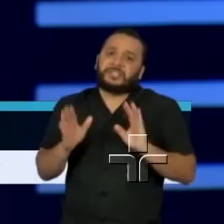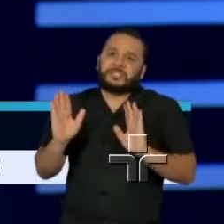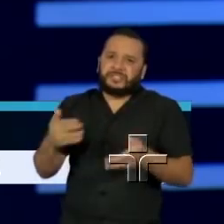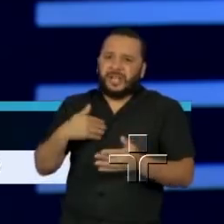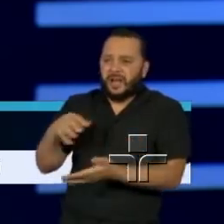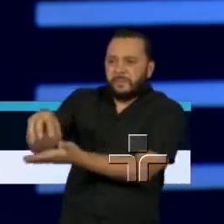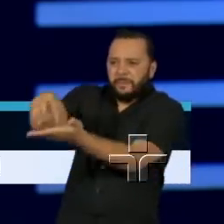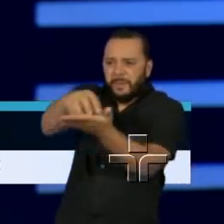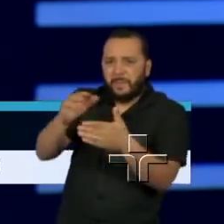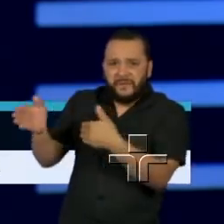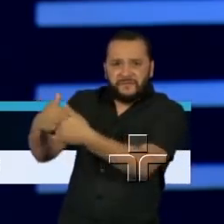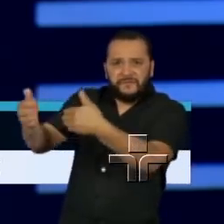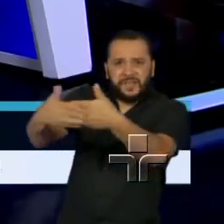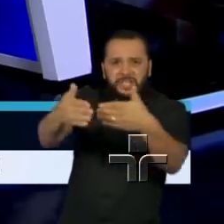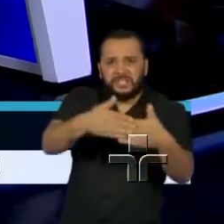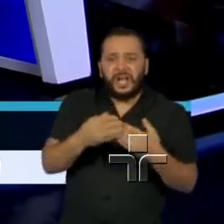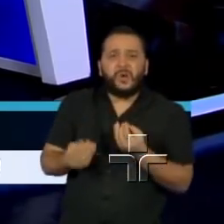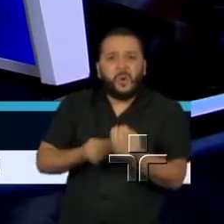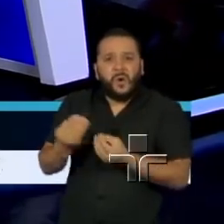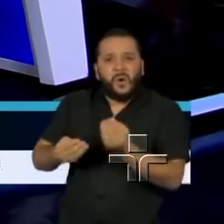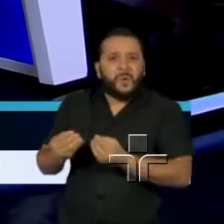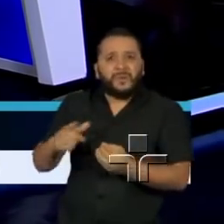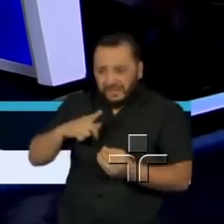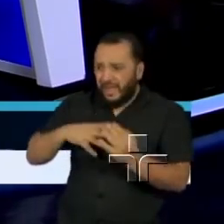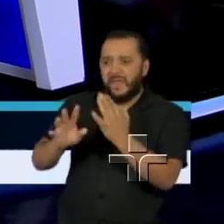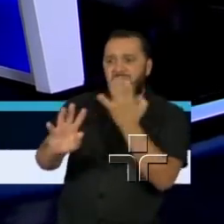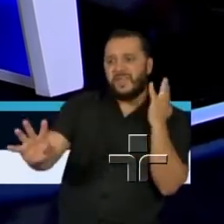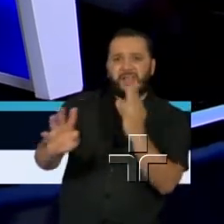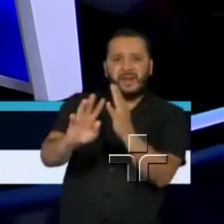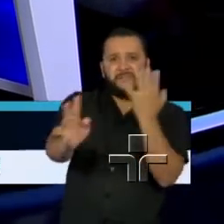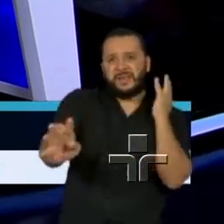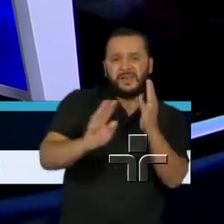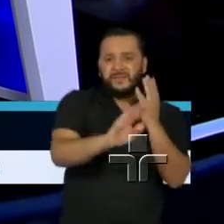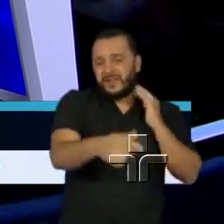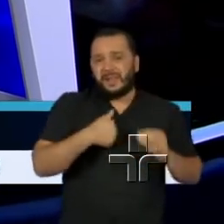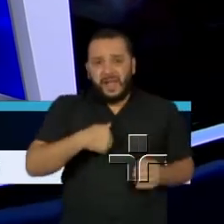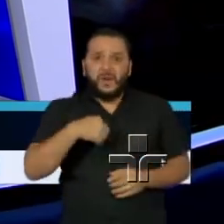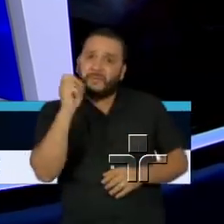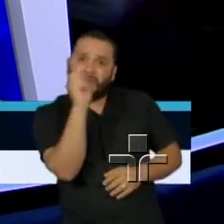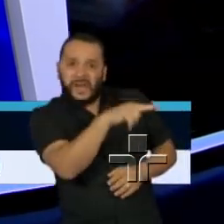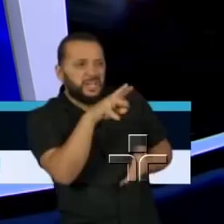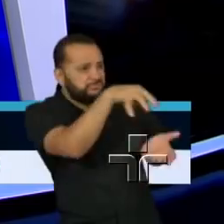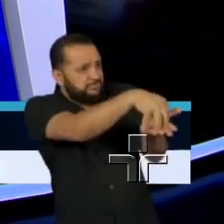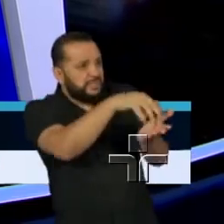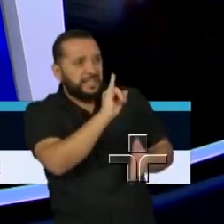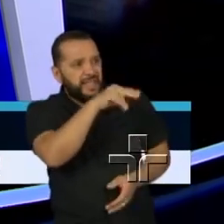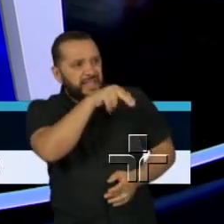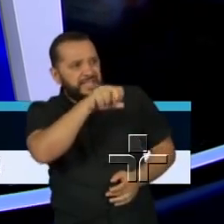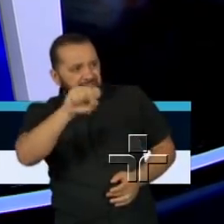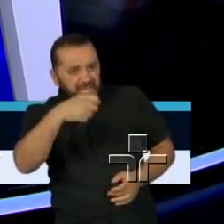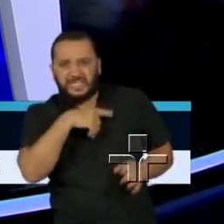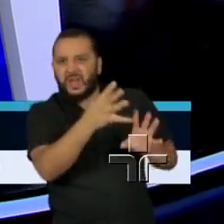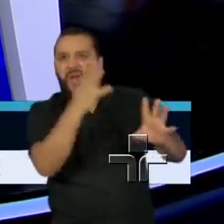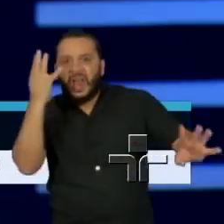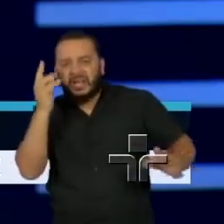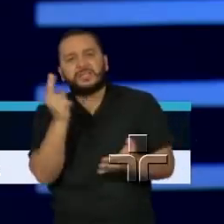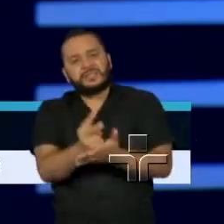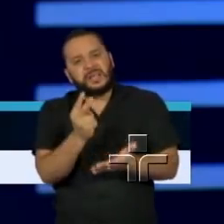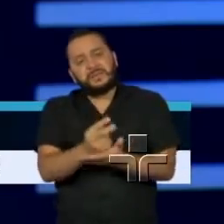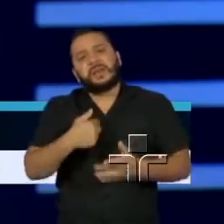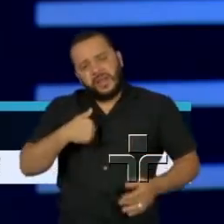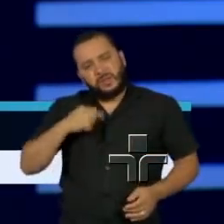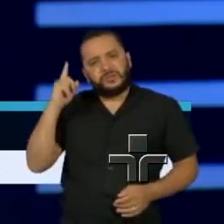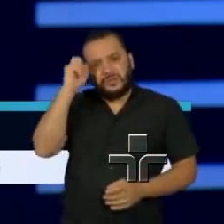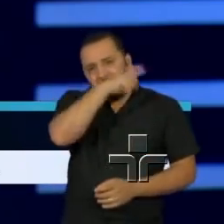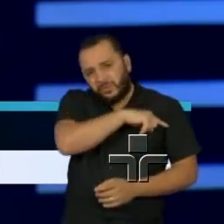Pelo contrário, a demanda nas agências é muito grande. Eu, quando passo por algumas agências e vejo sempre filas, pessoas... Eu tive muita dificuldade